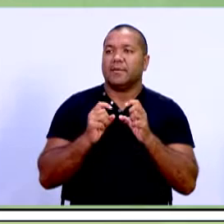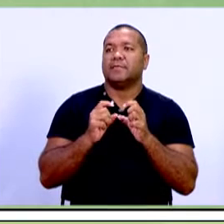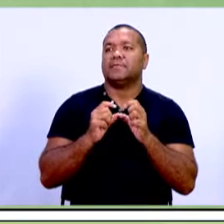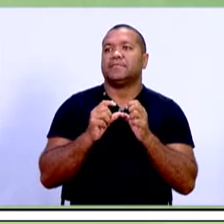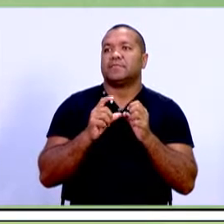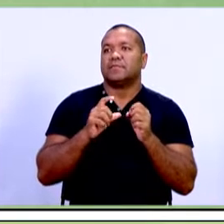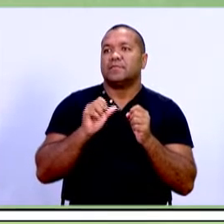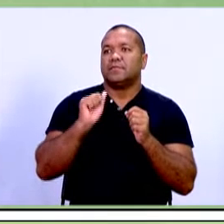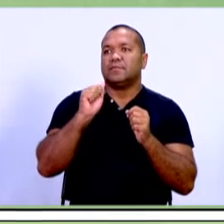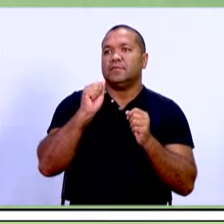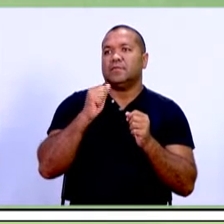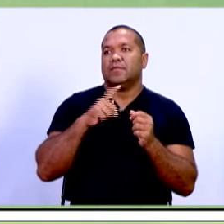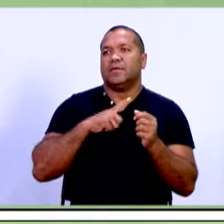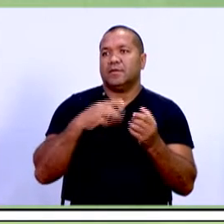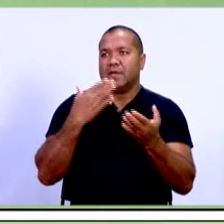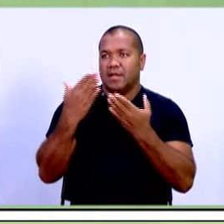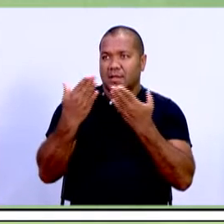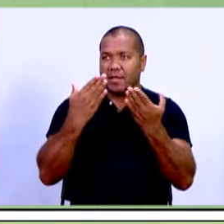OAP,